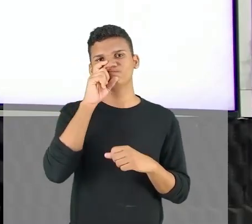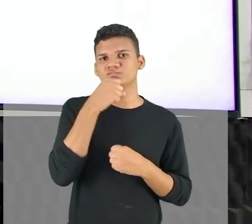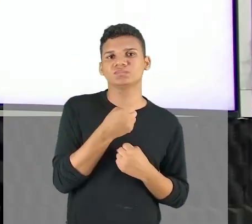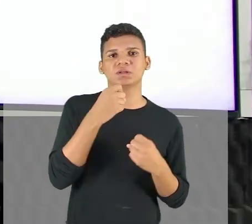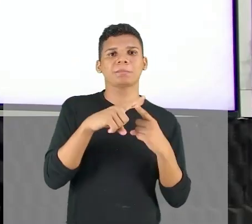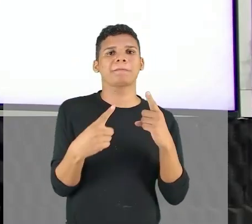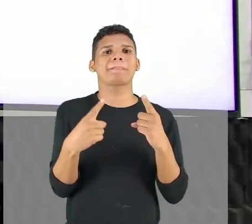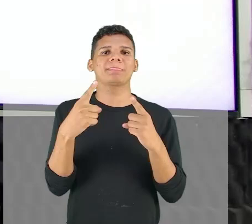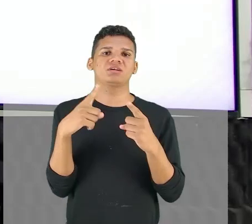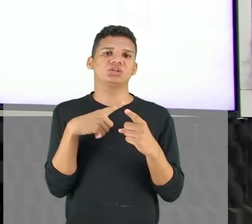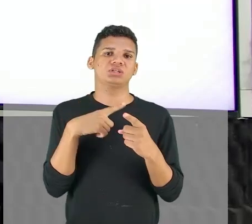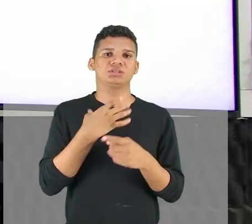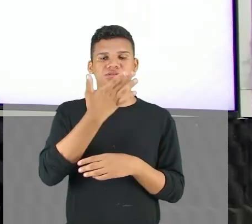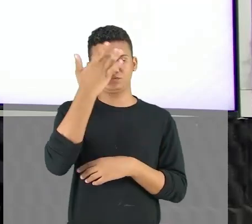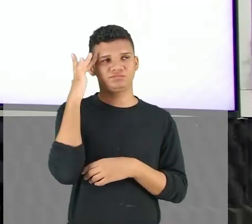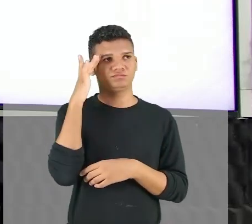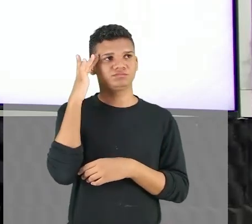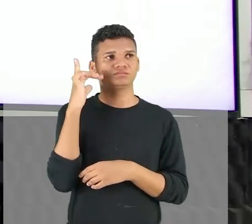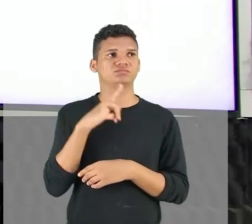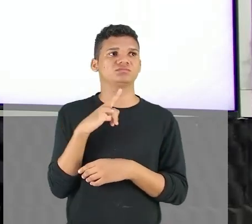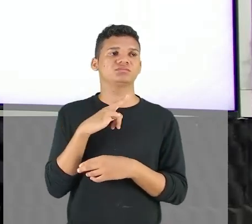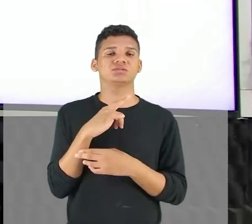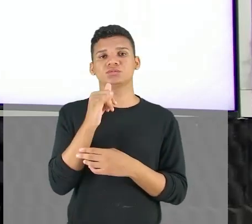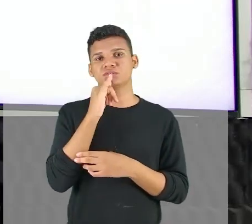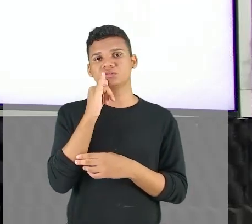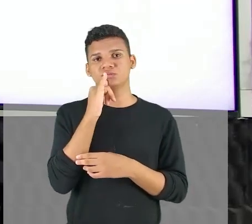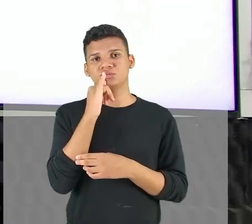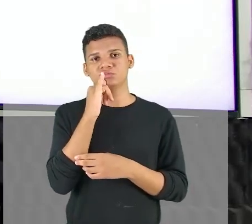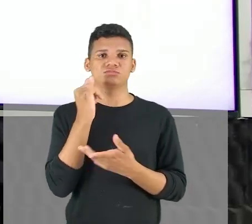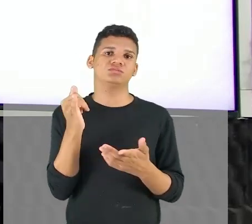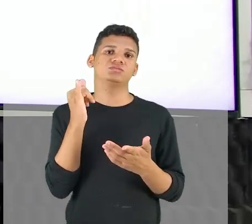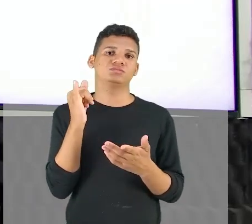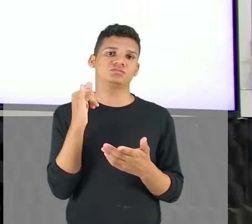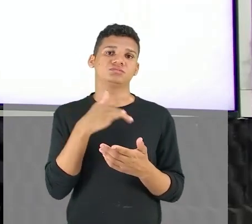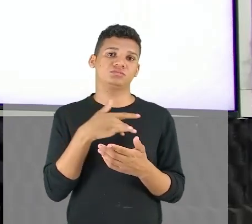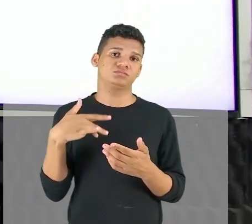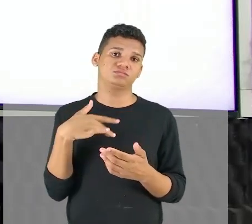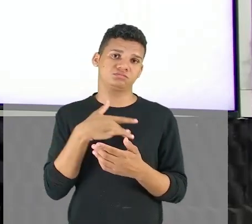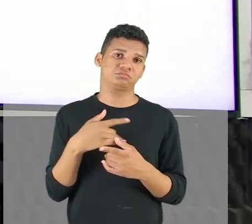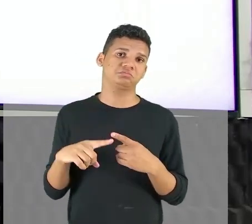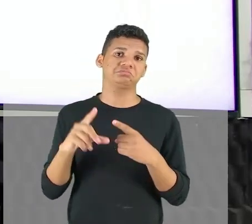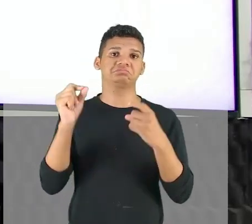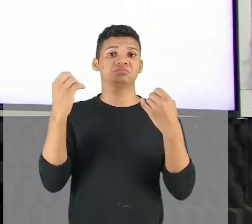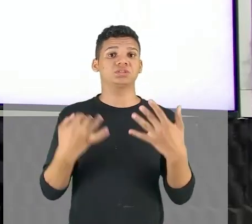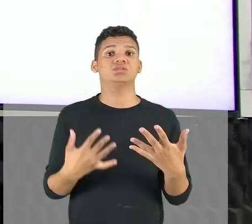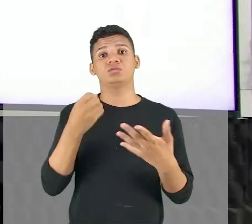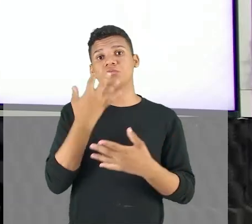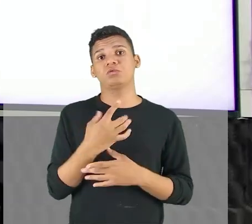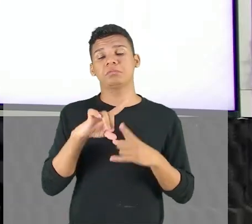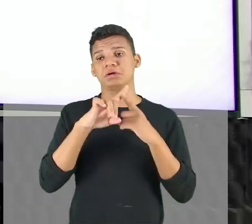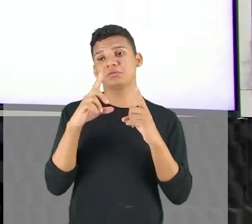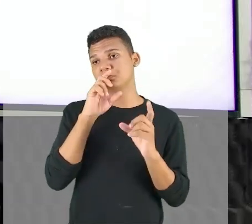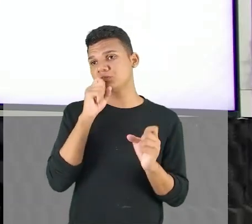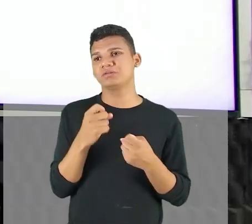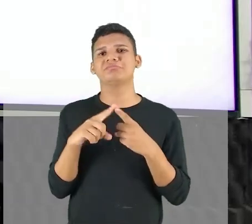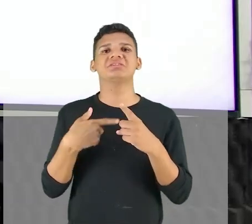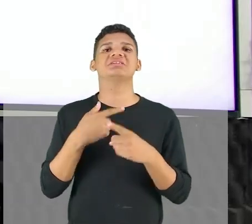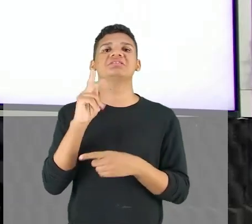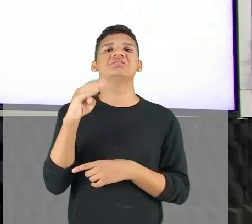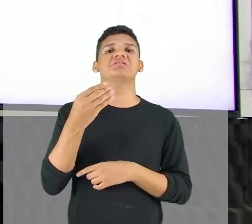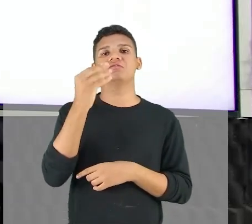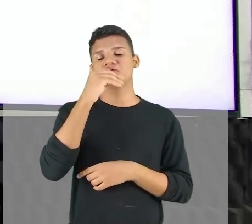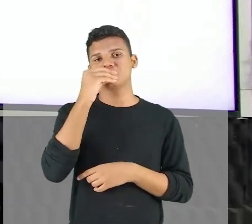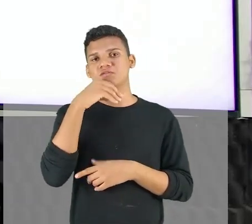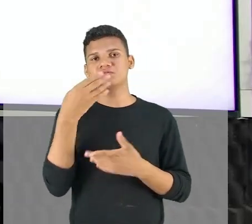aquele que possuía terras, aquele que tinha uma saúde transbordante, né? Esse era o bom, o poderoso. E quem que era o fraco? Era o